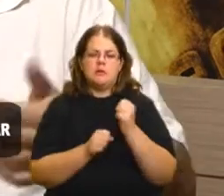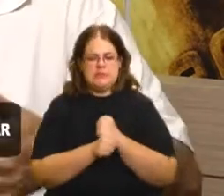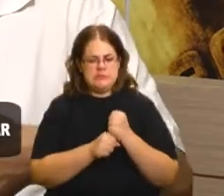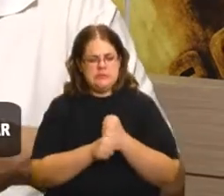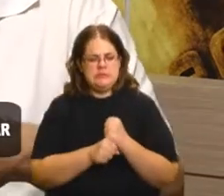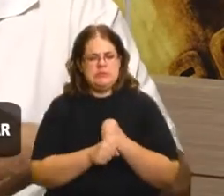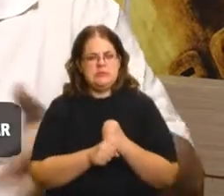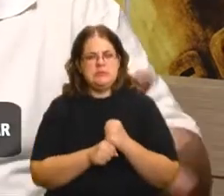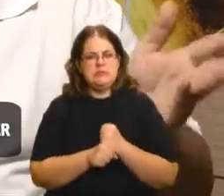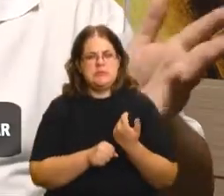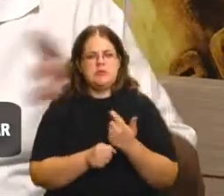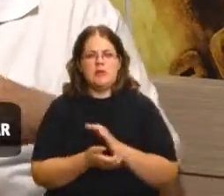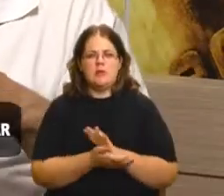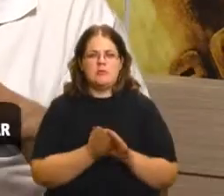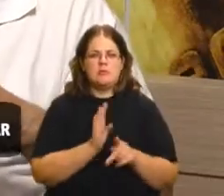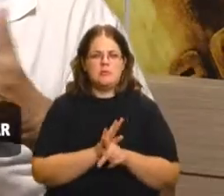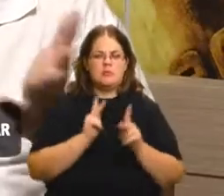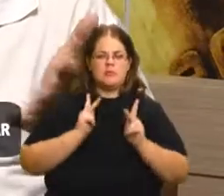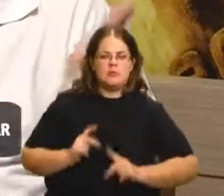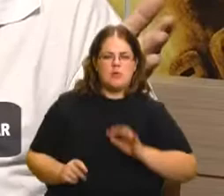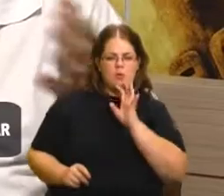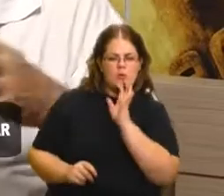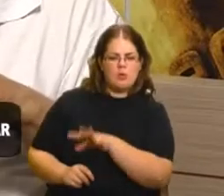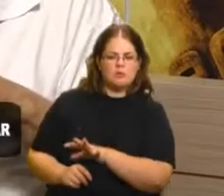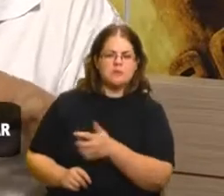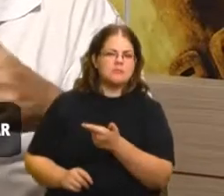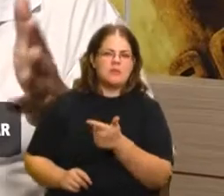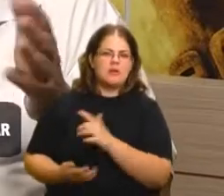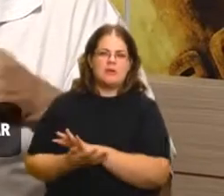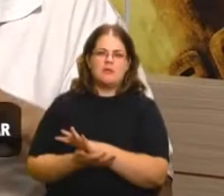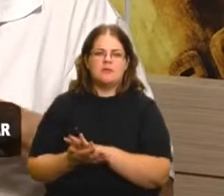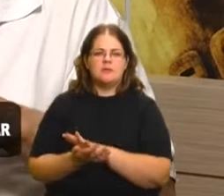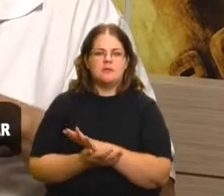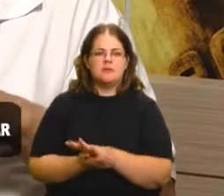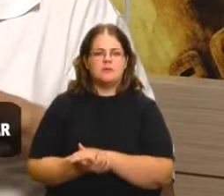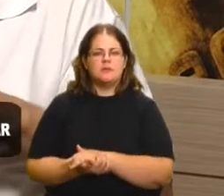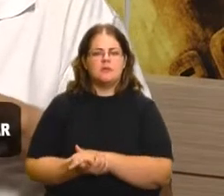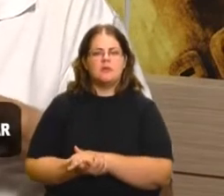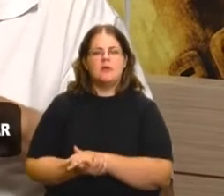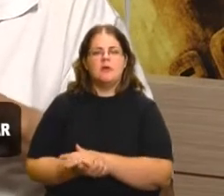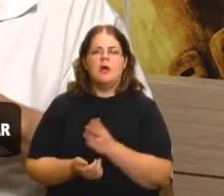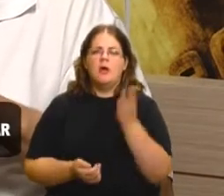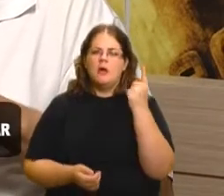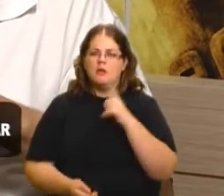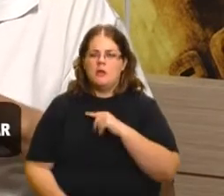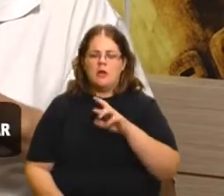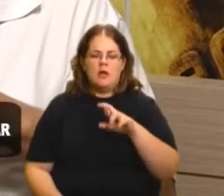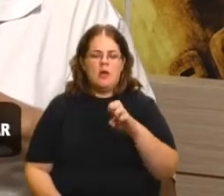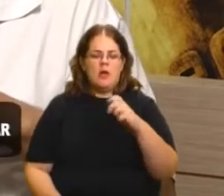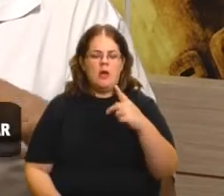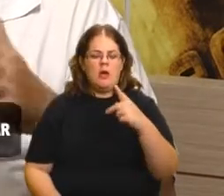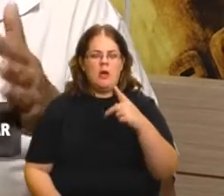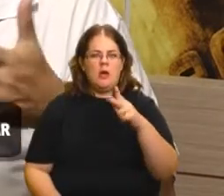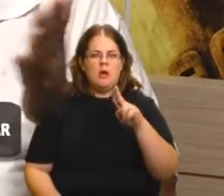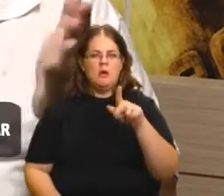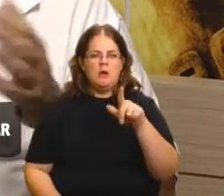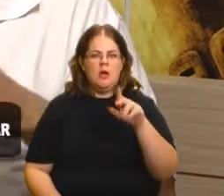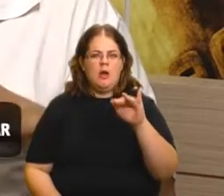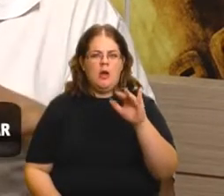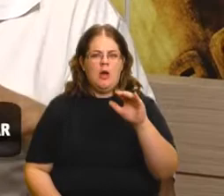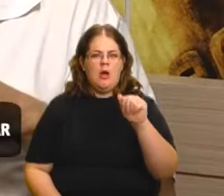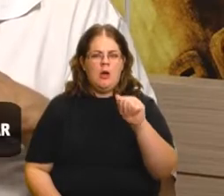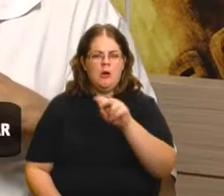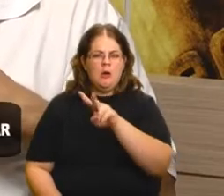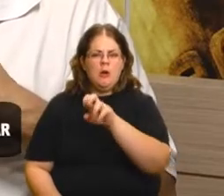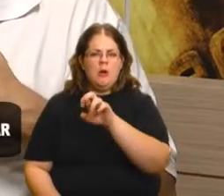pudesse dizer de esquerda, né? Houve pouquíssimas, até mais ou menos a República Velha, quando começam a aparecer